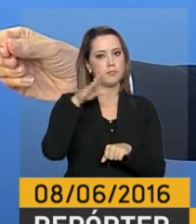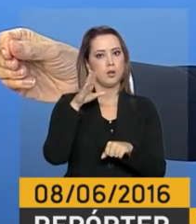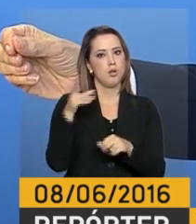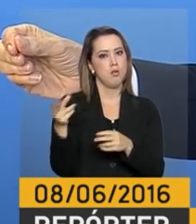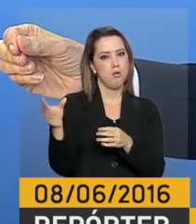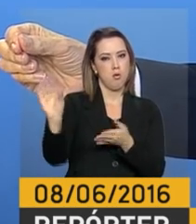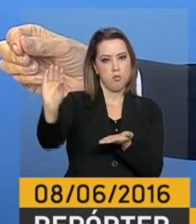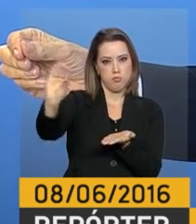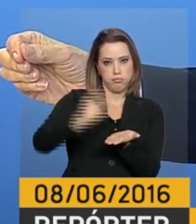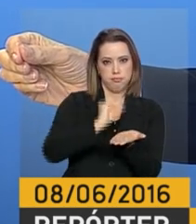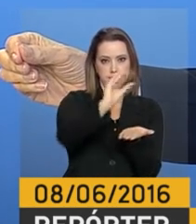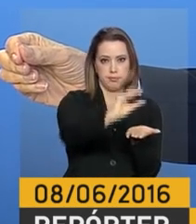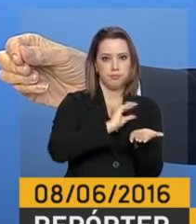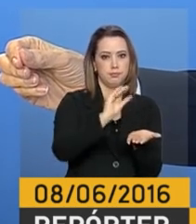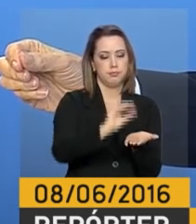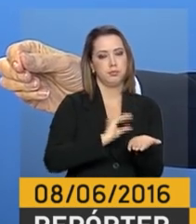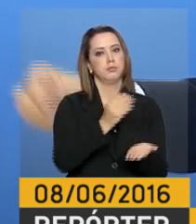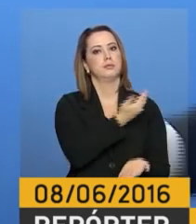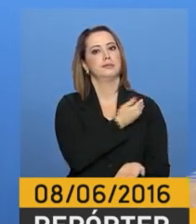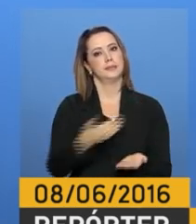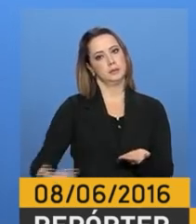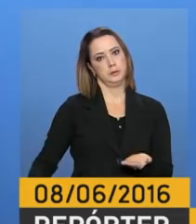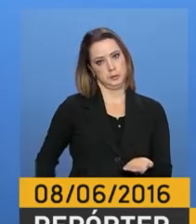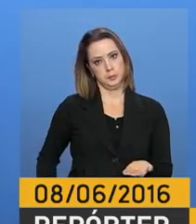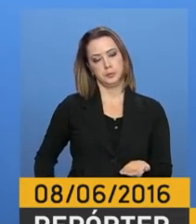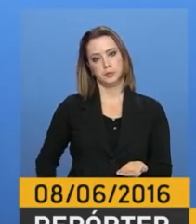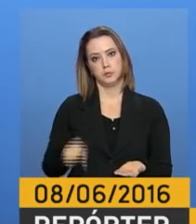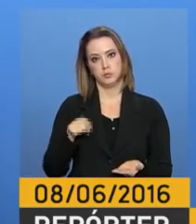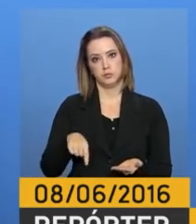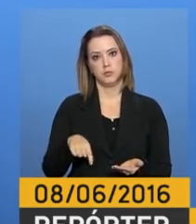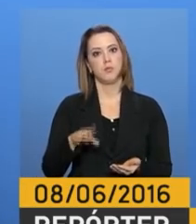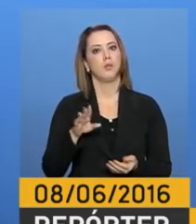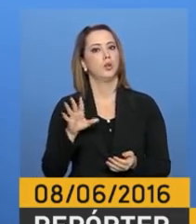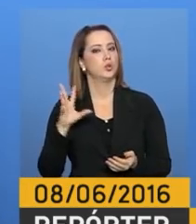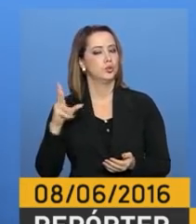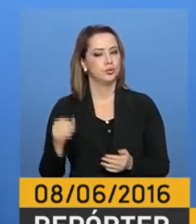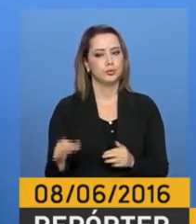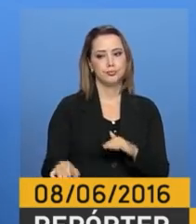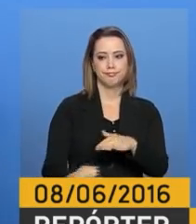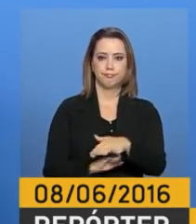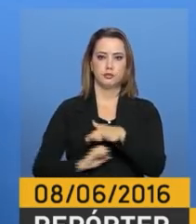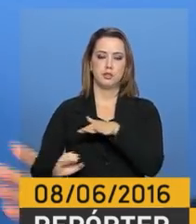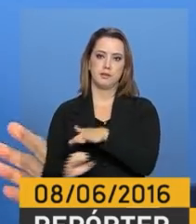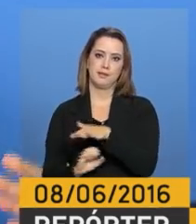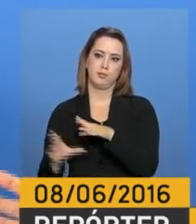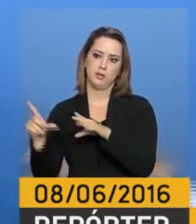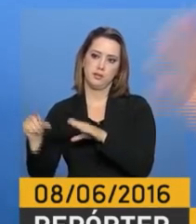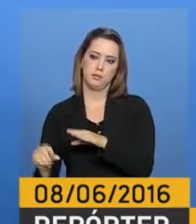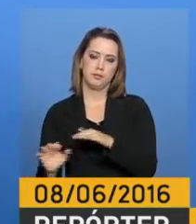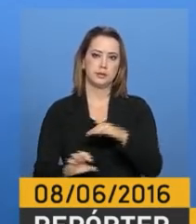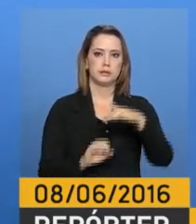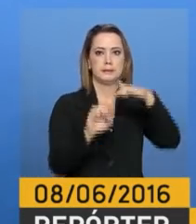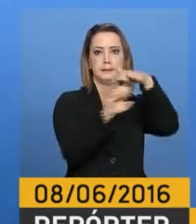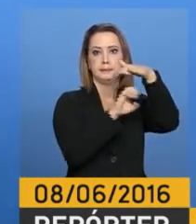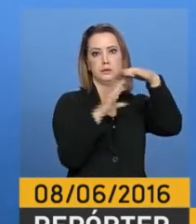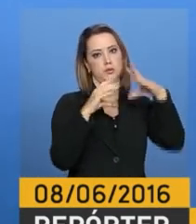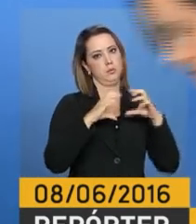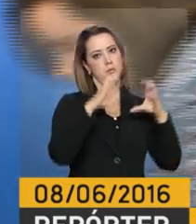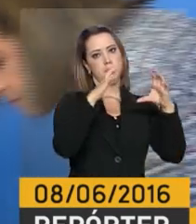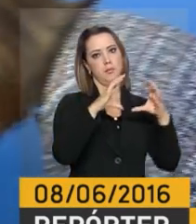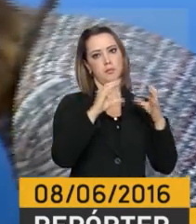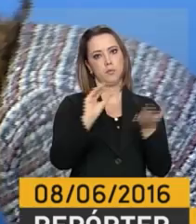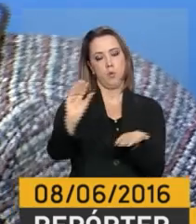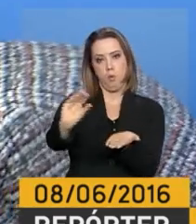a arrecadação produto da maior idade Econômica até a recadação produto da maior formalização tudo